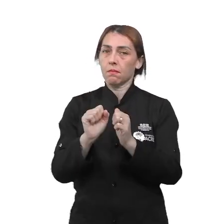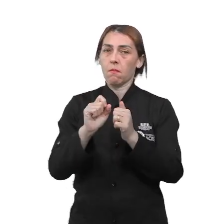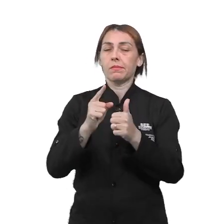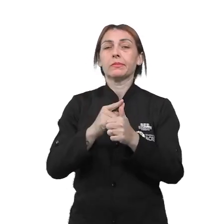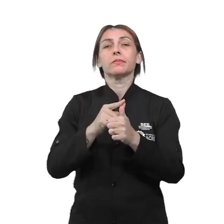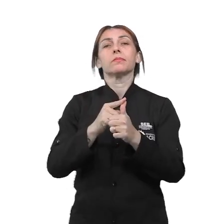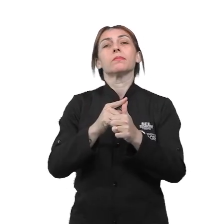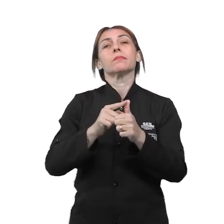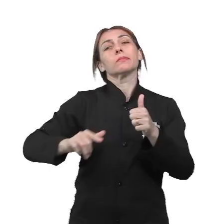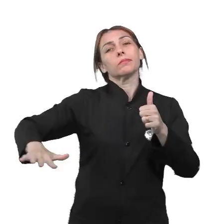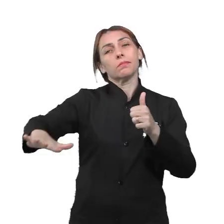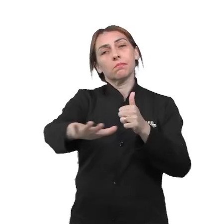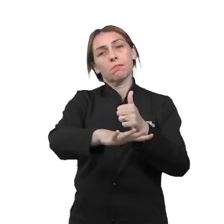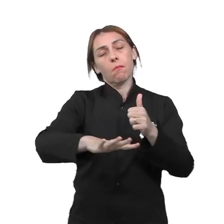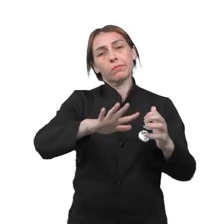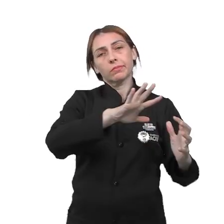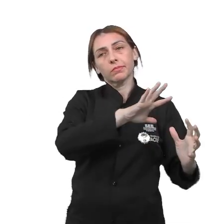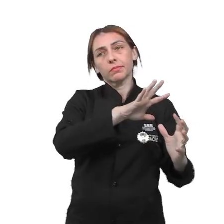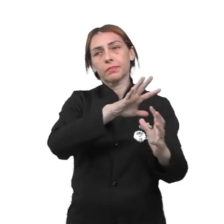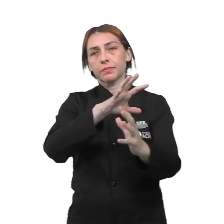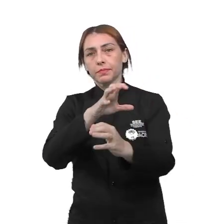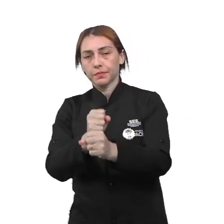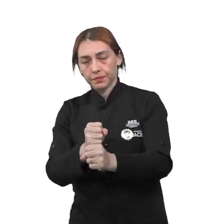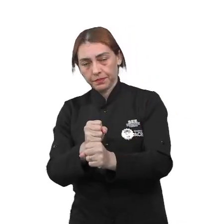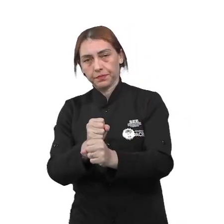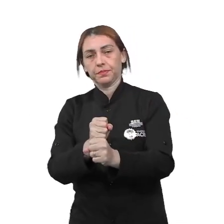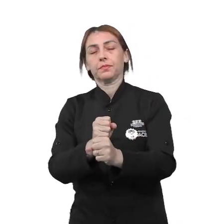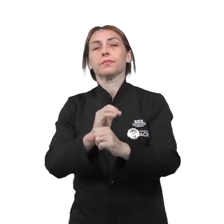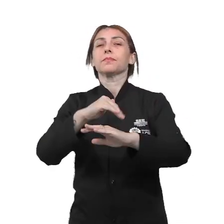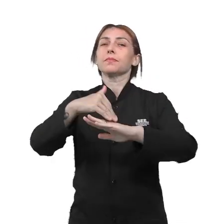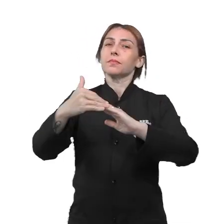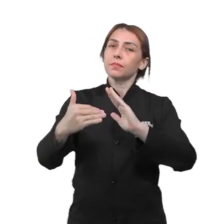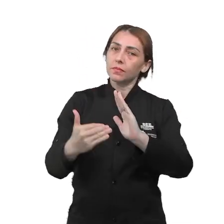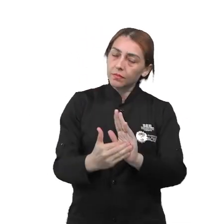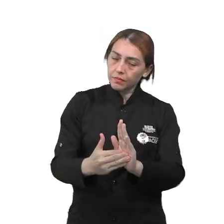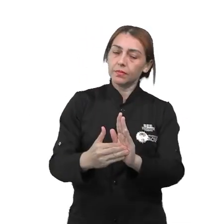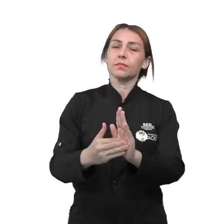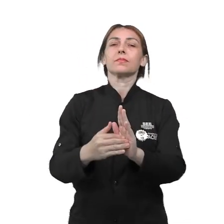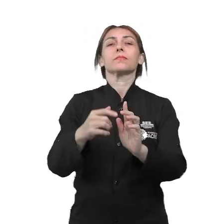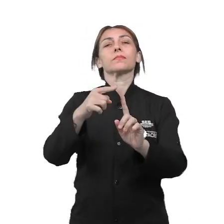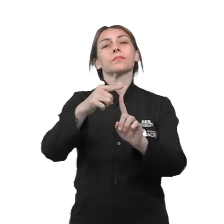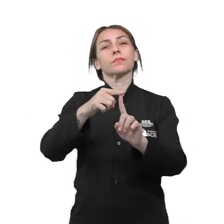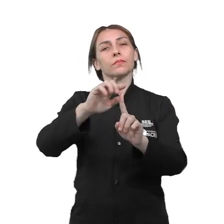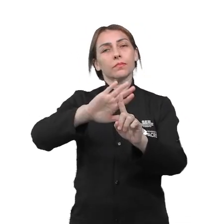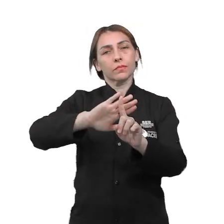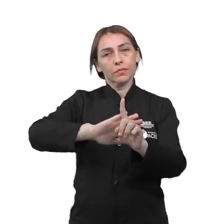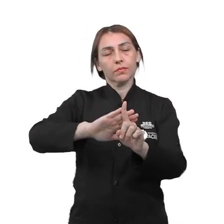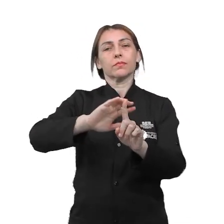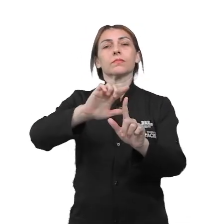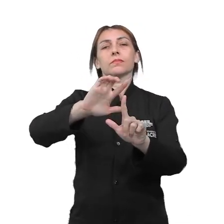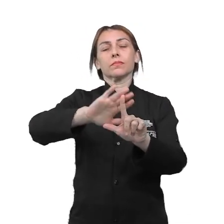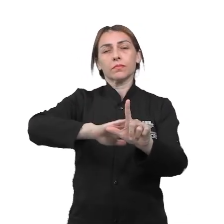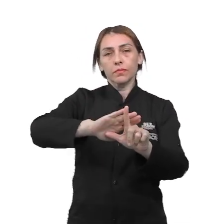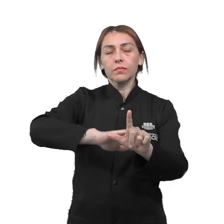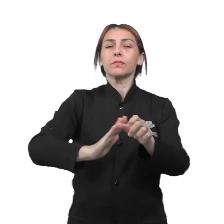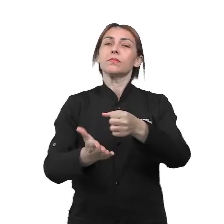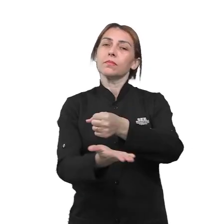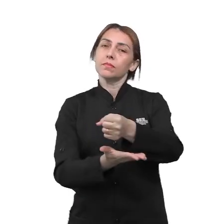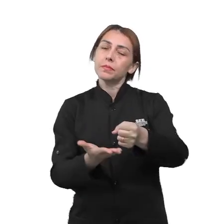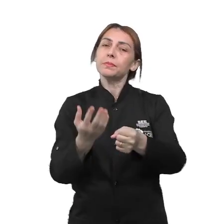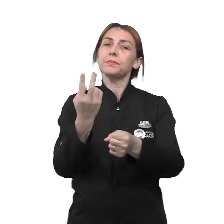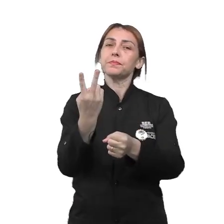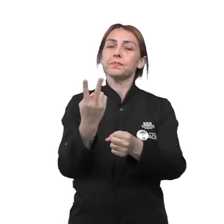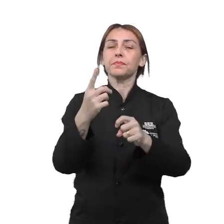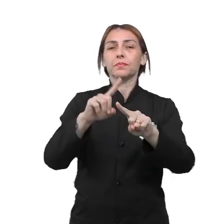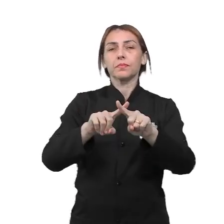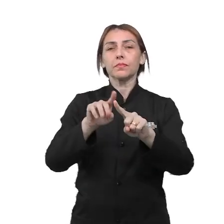área total na prova, ou seja, o somatório de todas as faces, tá bom? Laterais, área da base, ou seja, 2 vezes